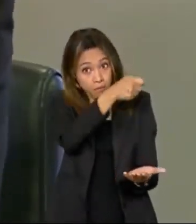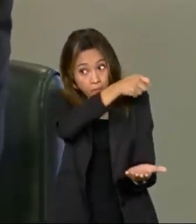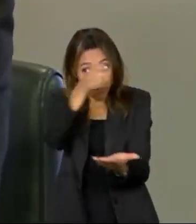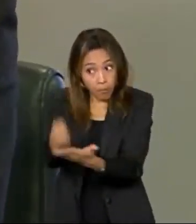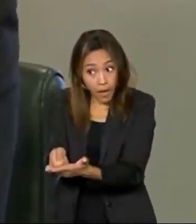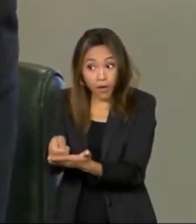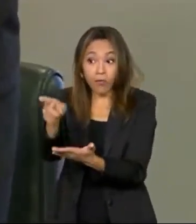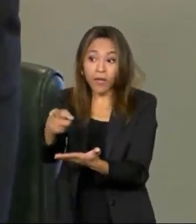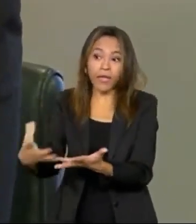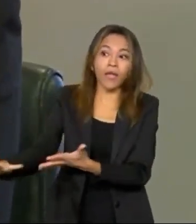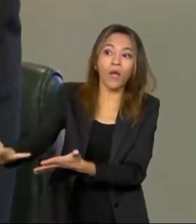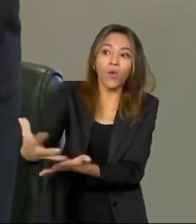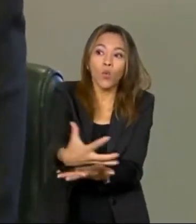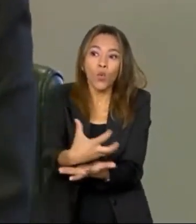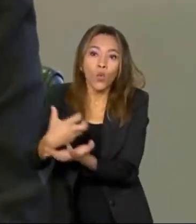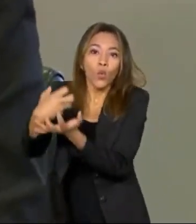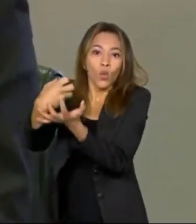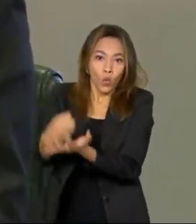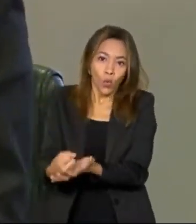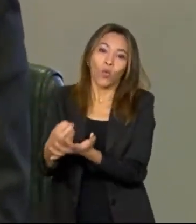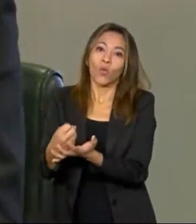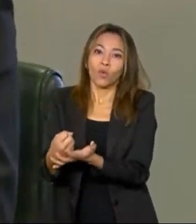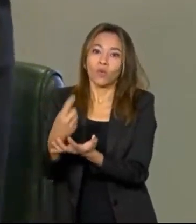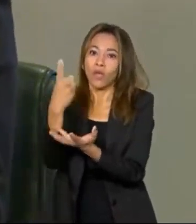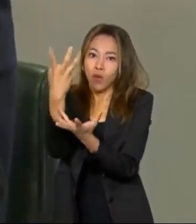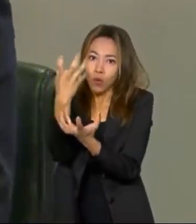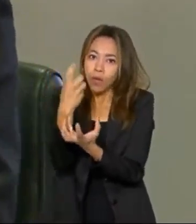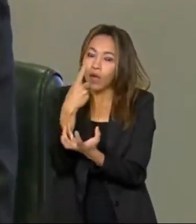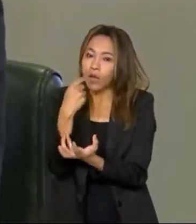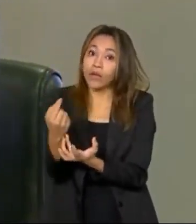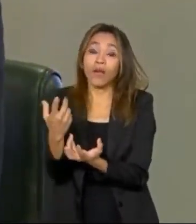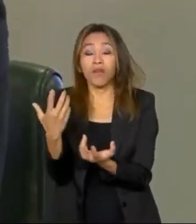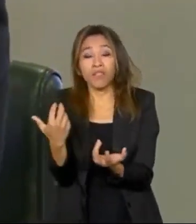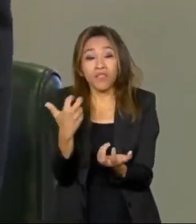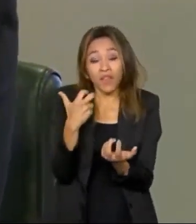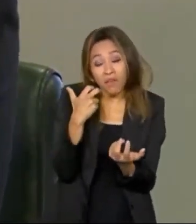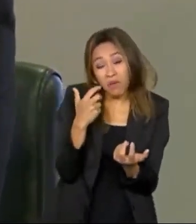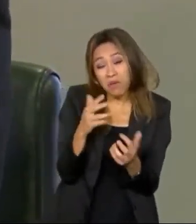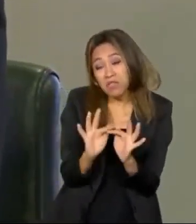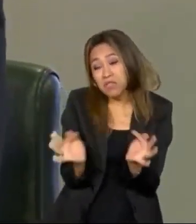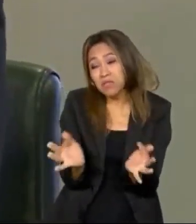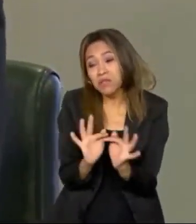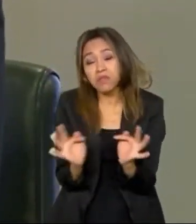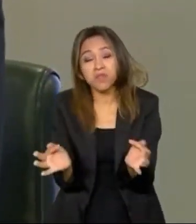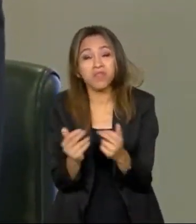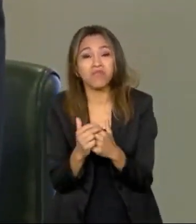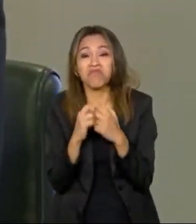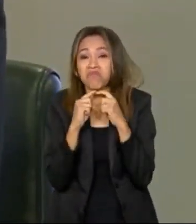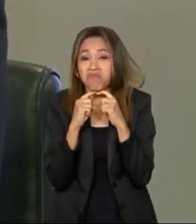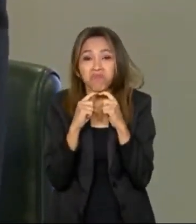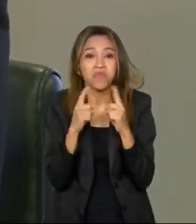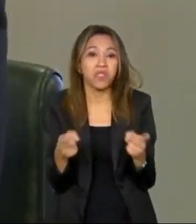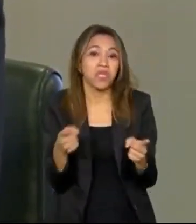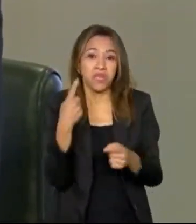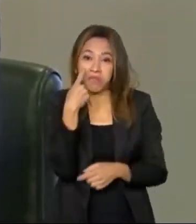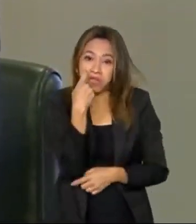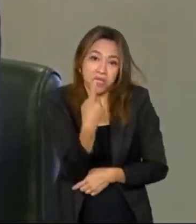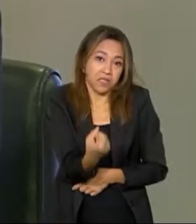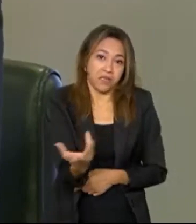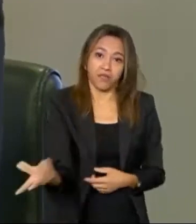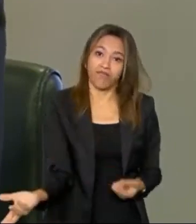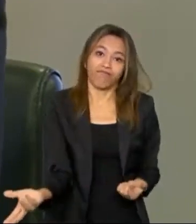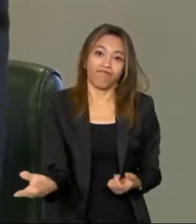Aí funciona bem a economia. Se você fizer uma coisa muito tímida, não vai funcionar, ninguém vai ficar. O cara vai ter